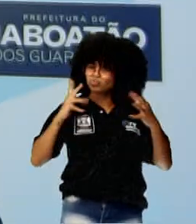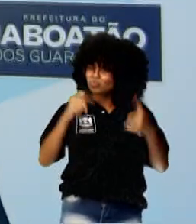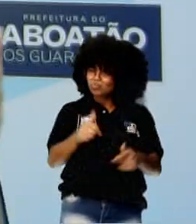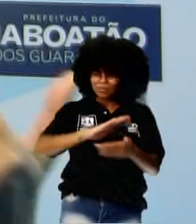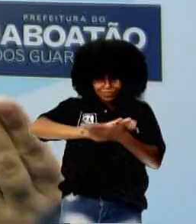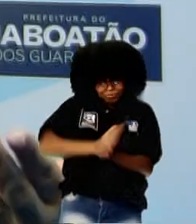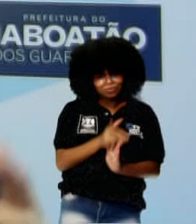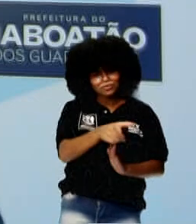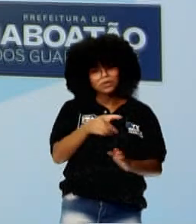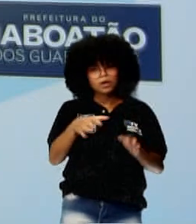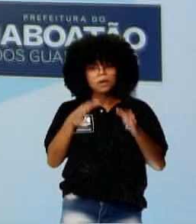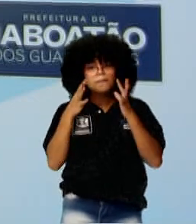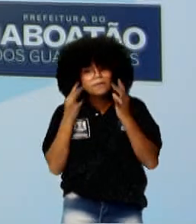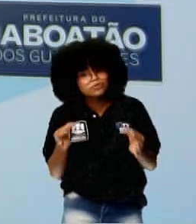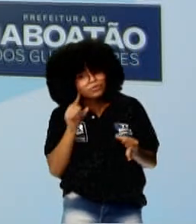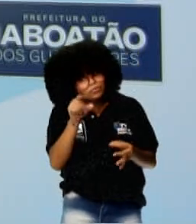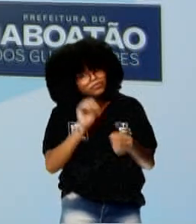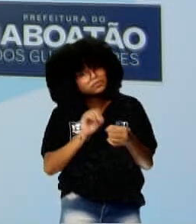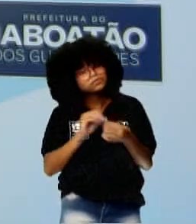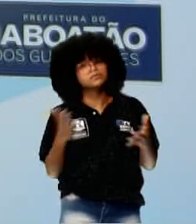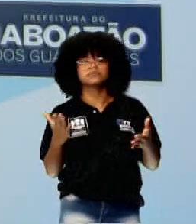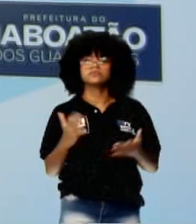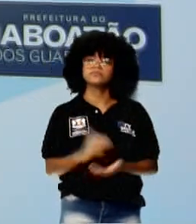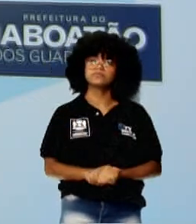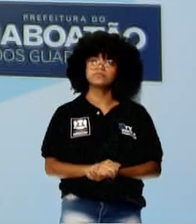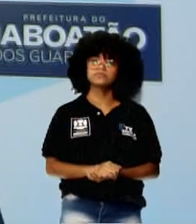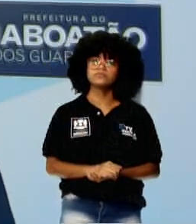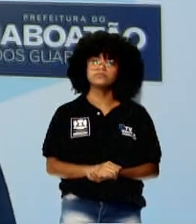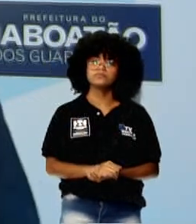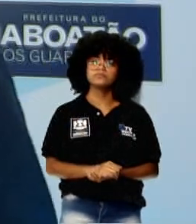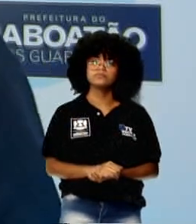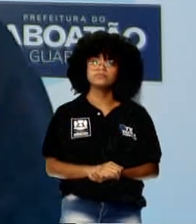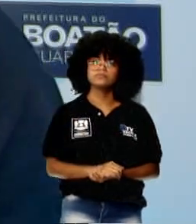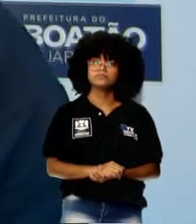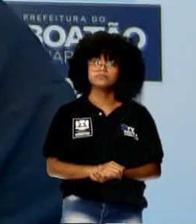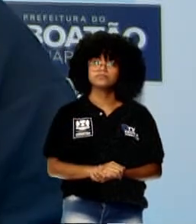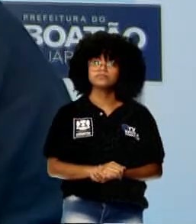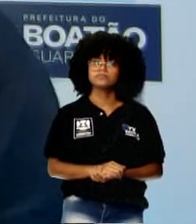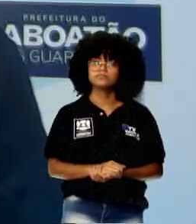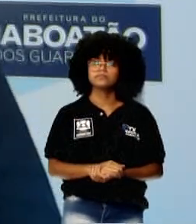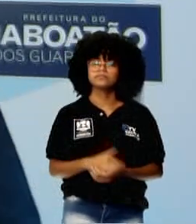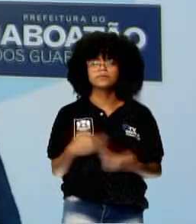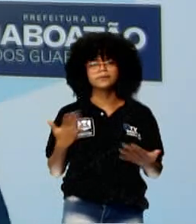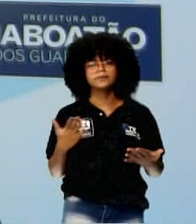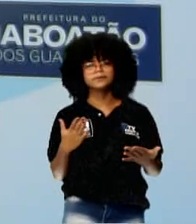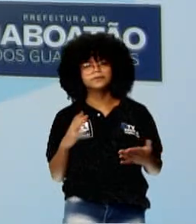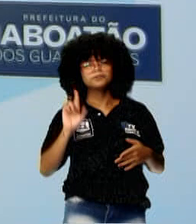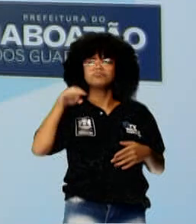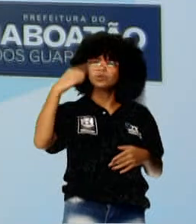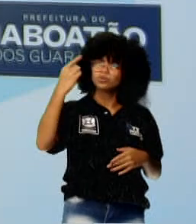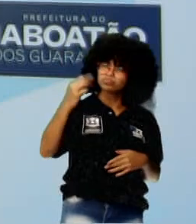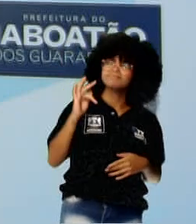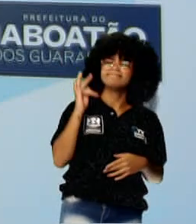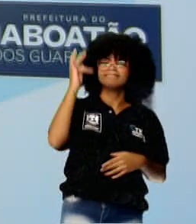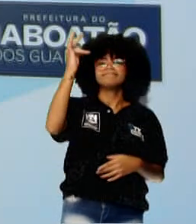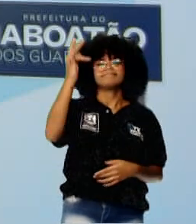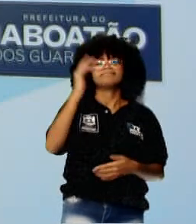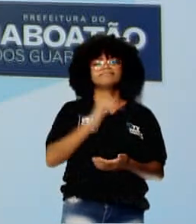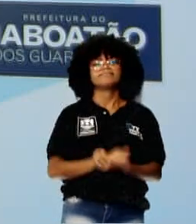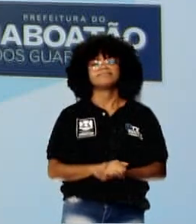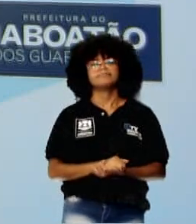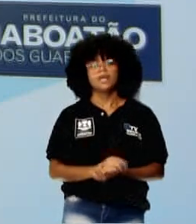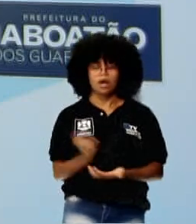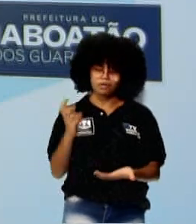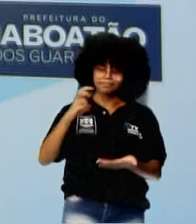você. Preste atenção, menina, no que você vai fazer. E assim, O tempo passou. Até que certa